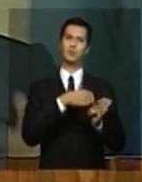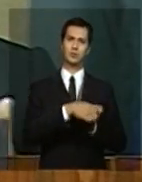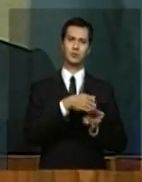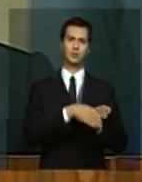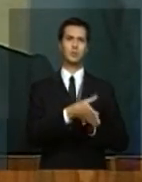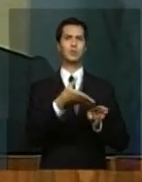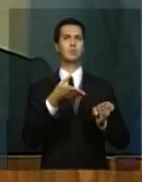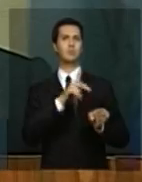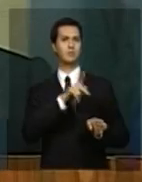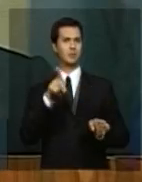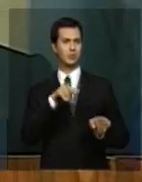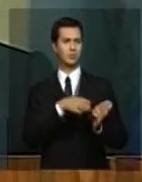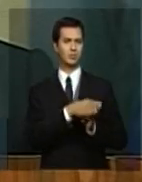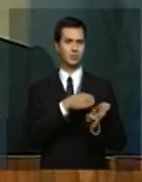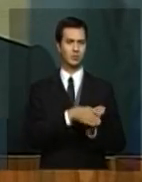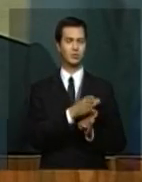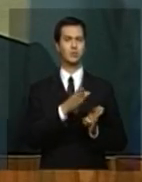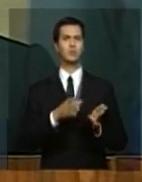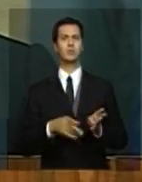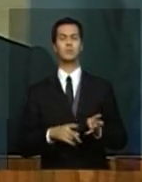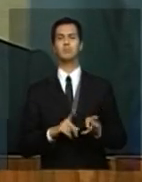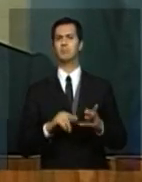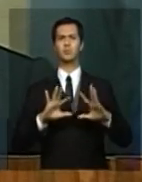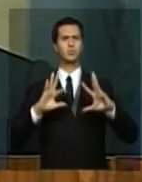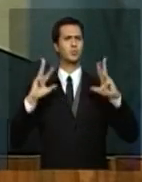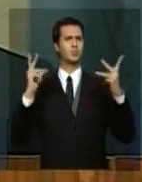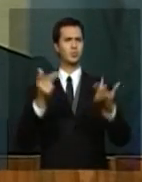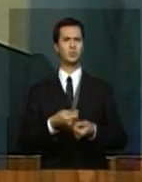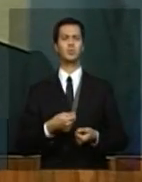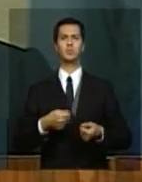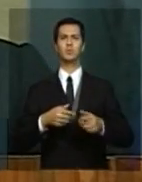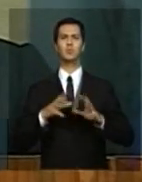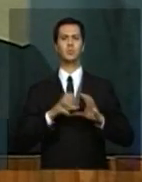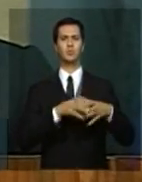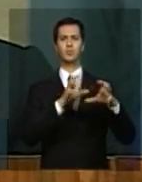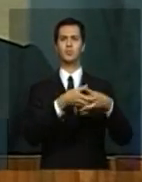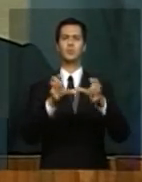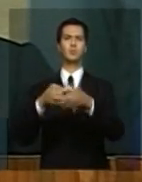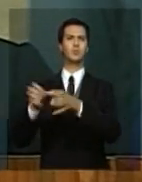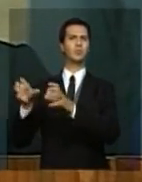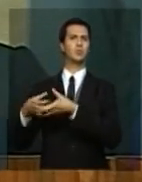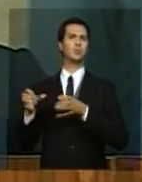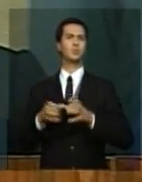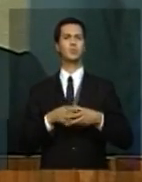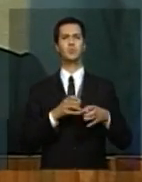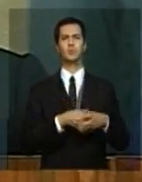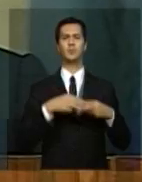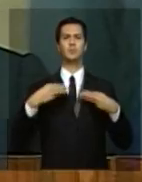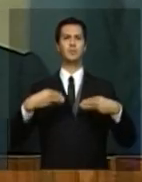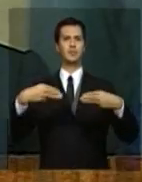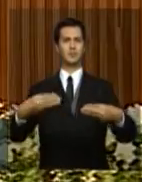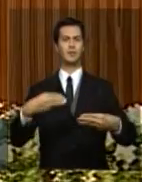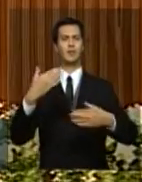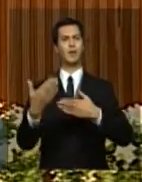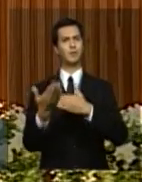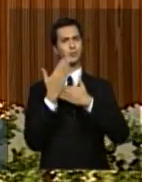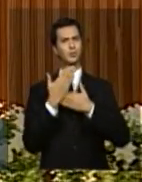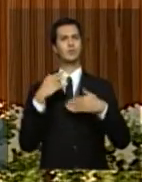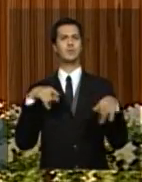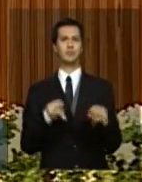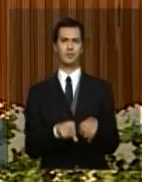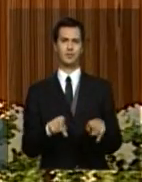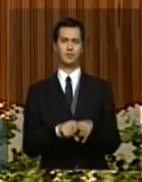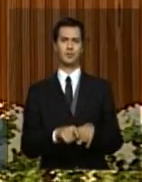orientadoras de vocês e a todas as equipes de todos os Ministérios que estão aqui e a